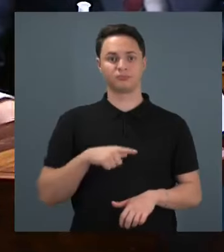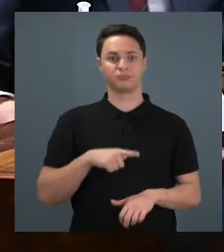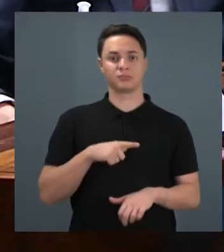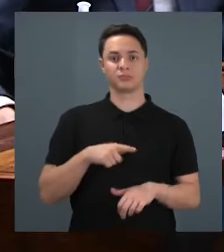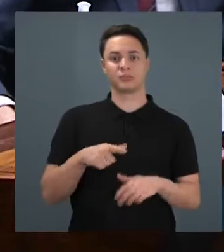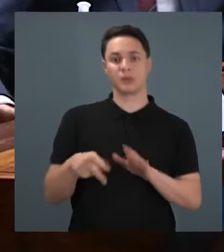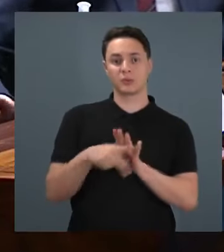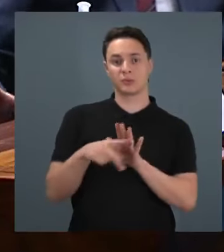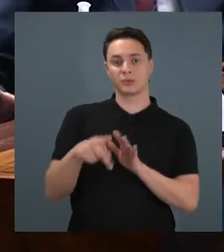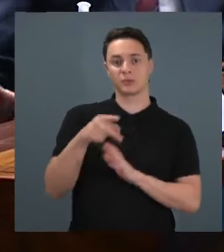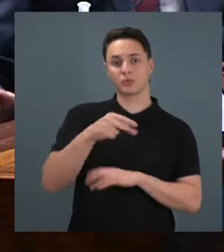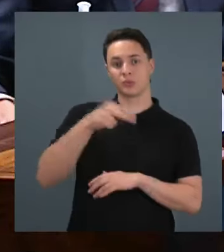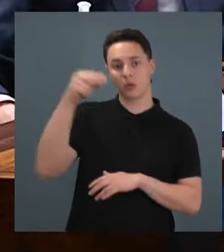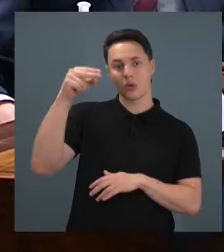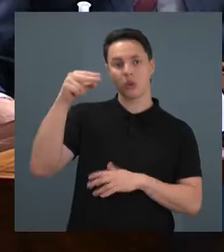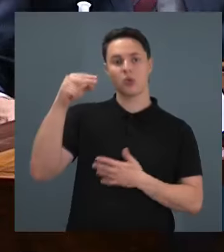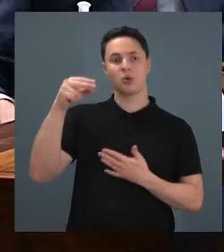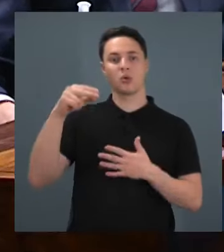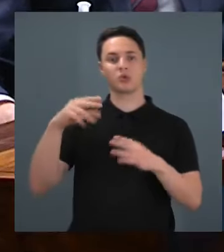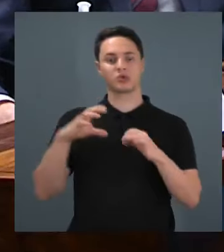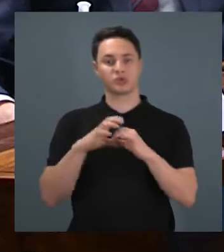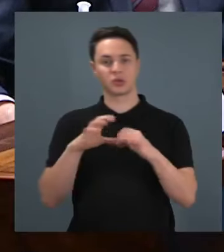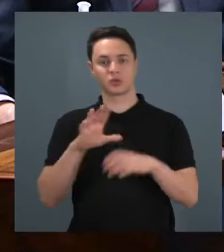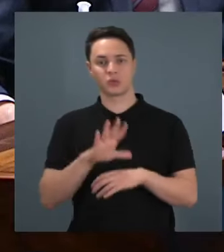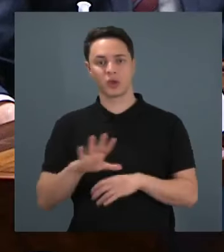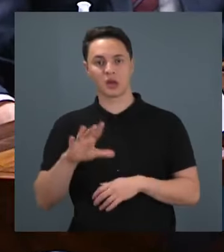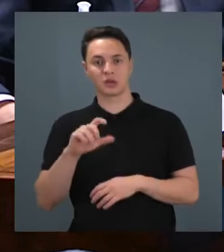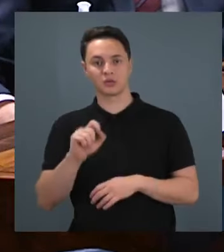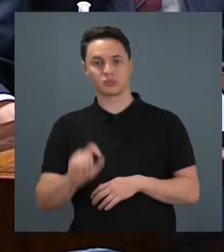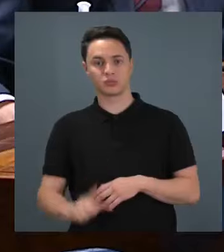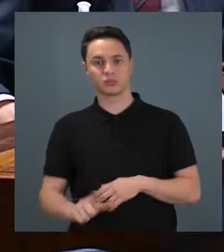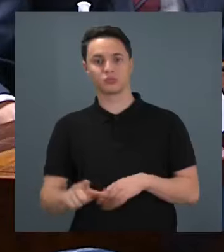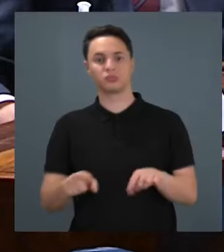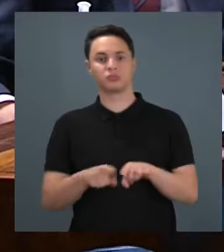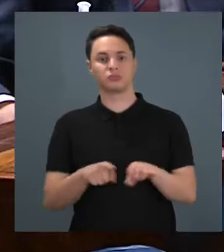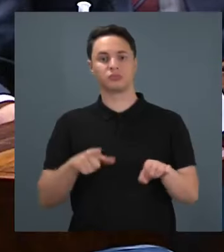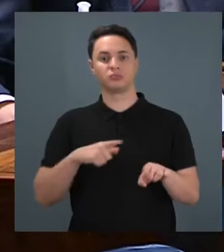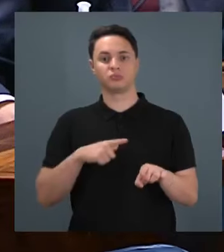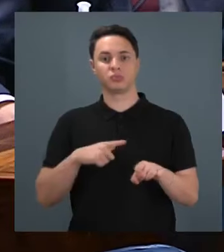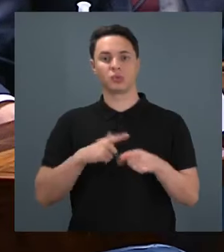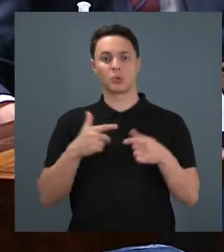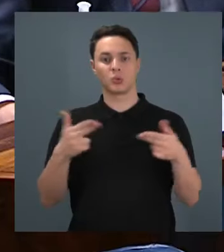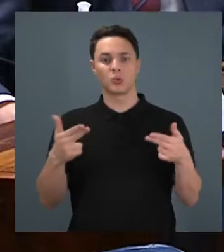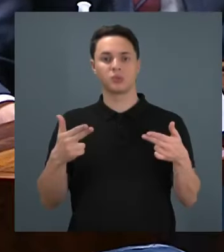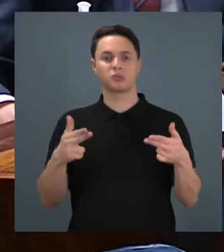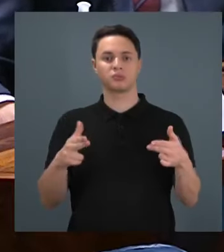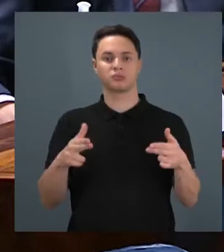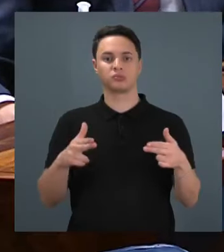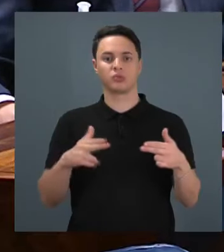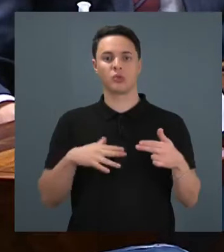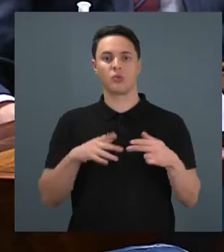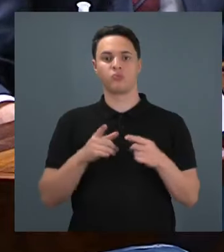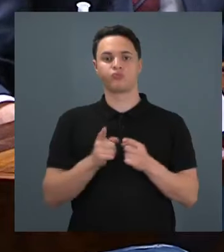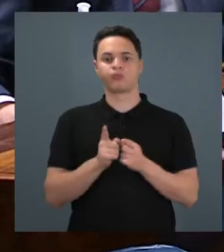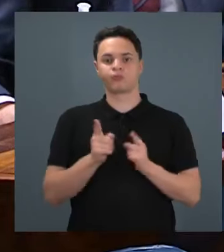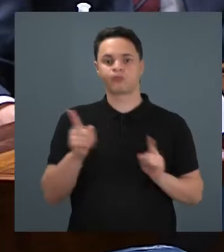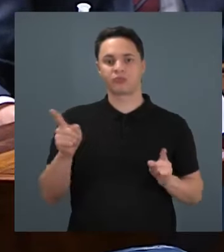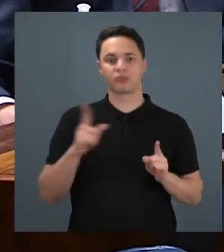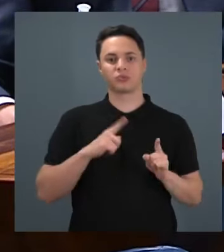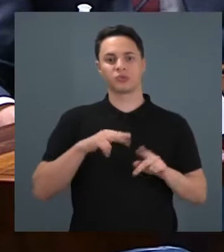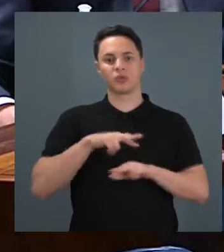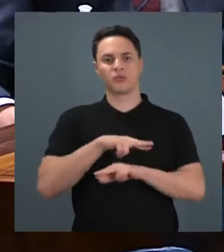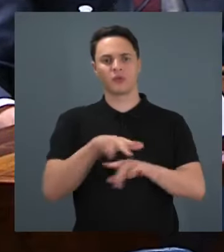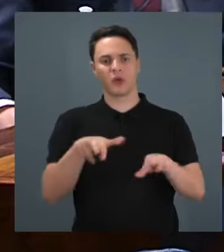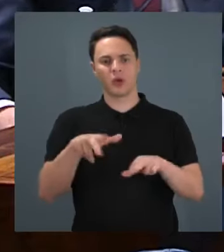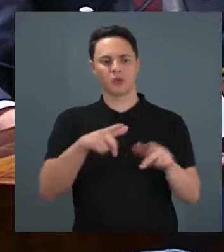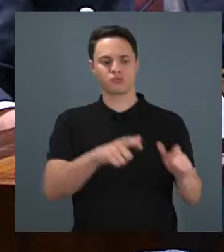norte, né, até a questão do centro-oeste, do sul, onde nós temos fronteiras secas extensas com diversos